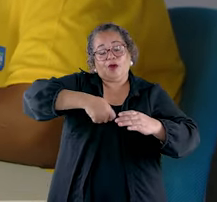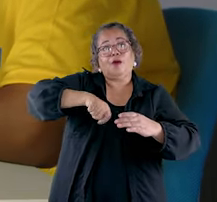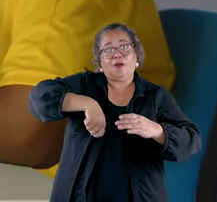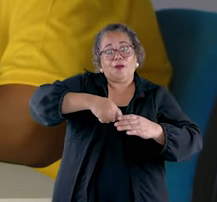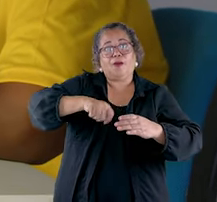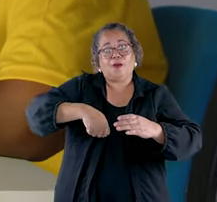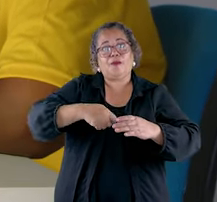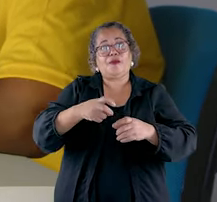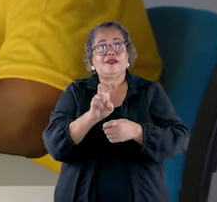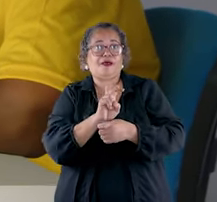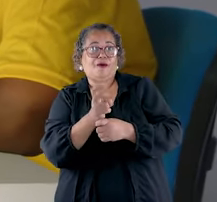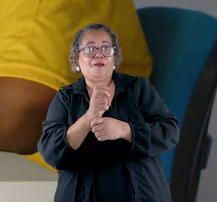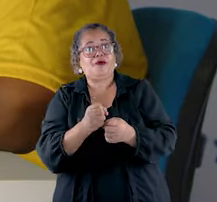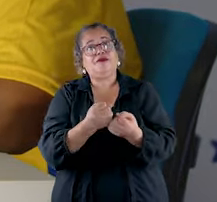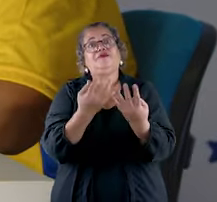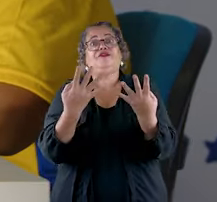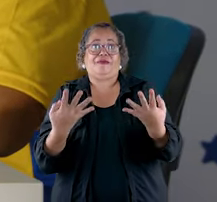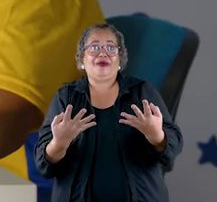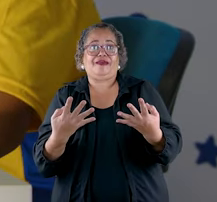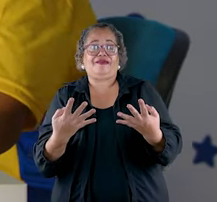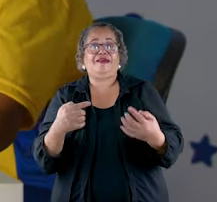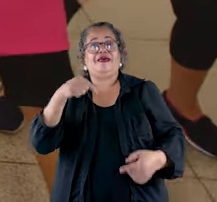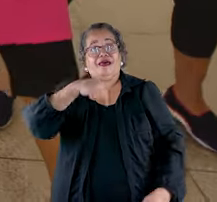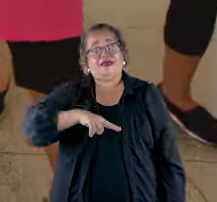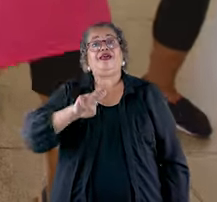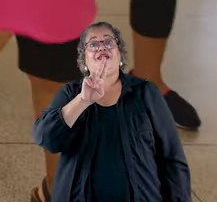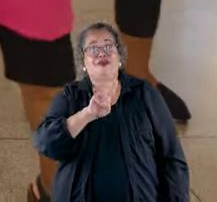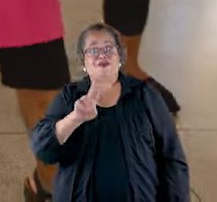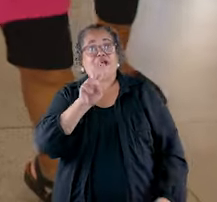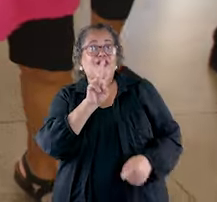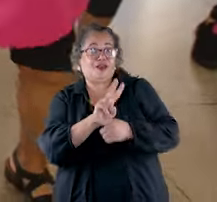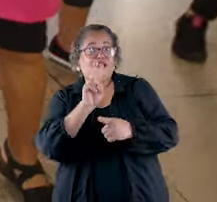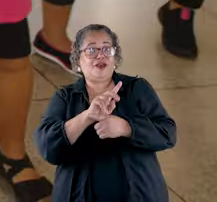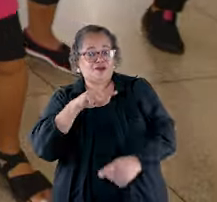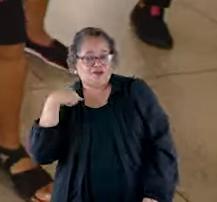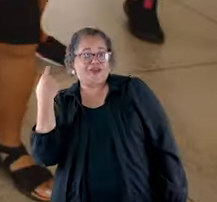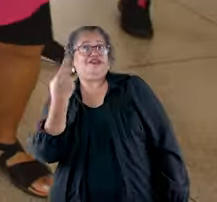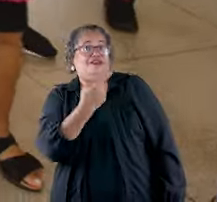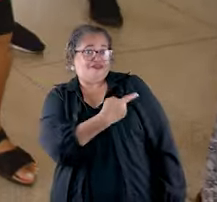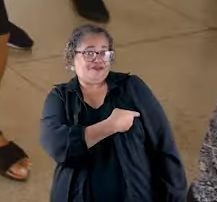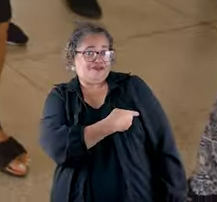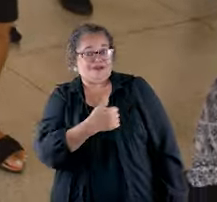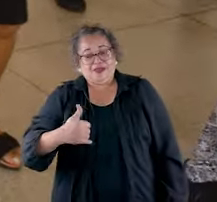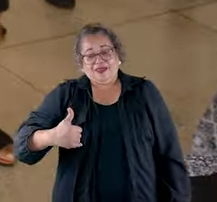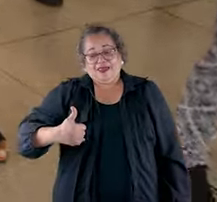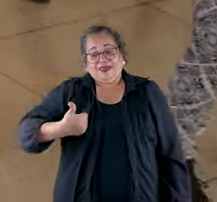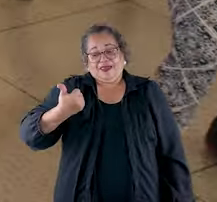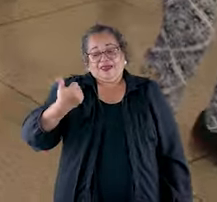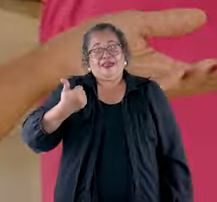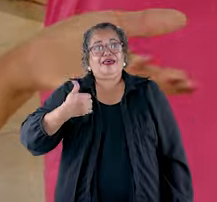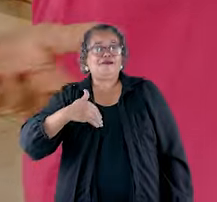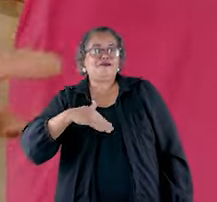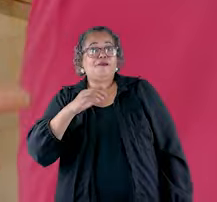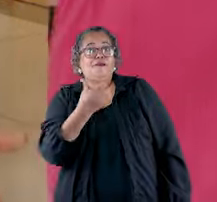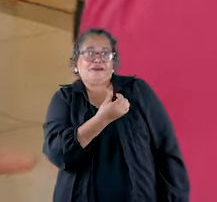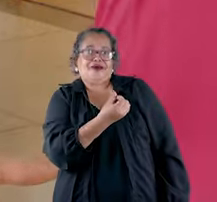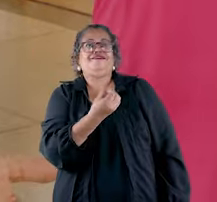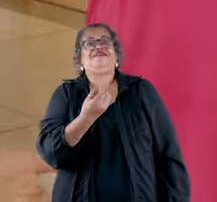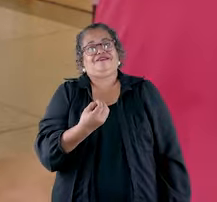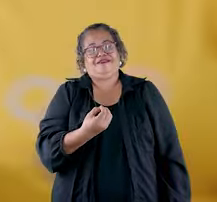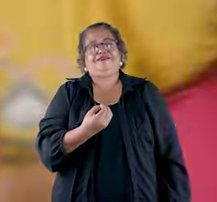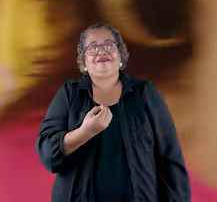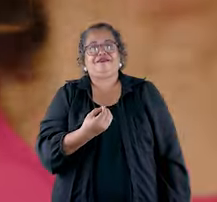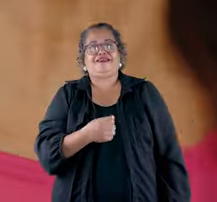Oficina de mini chefe robótica e muito mais e Uberlândia também cuida de outros jovens de mais de